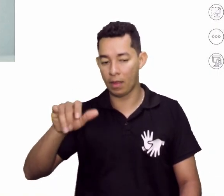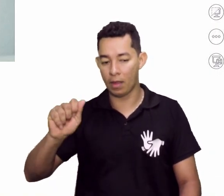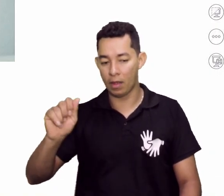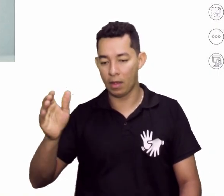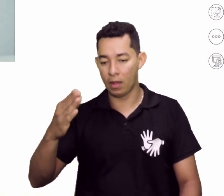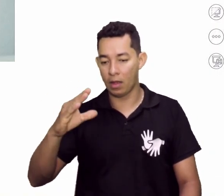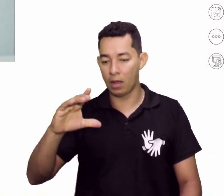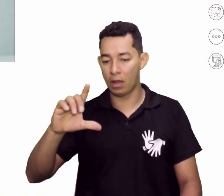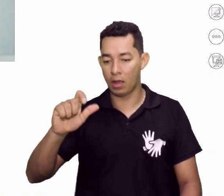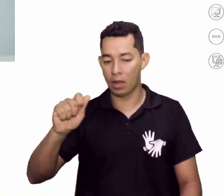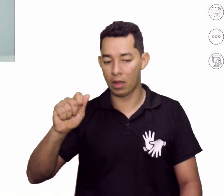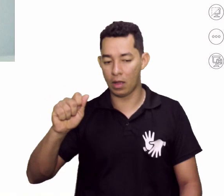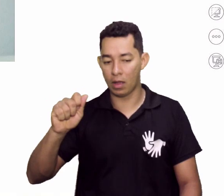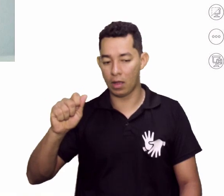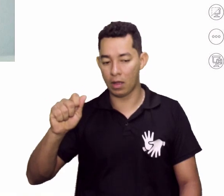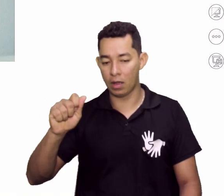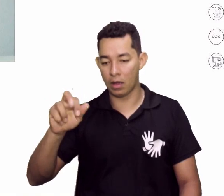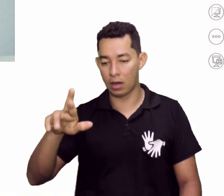Perfeito?